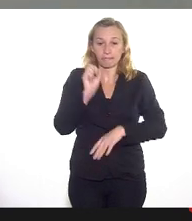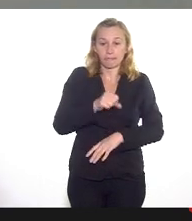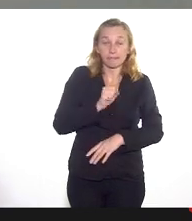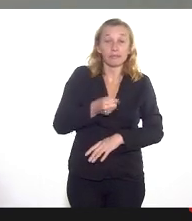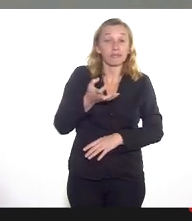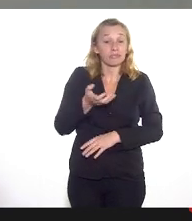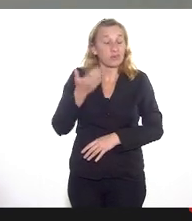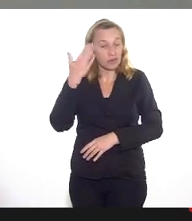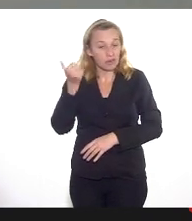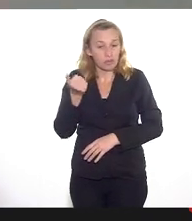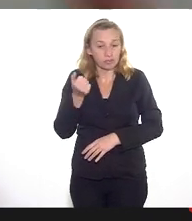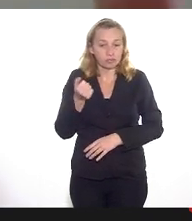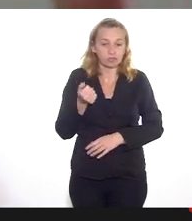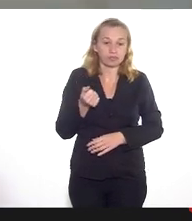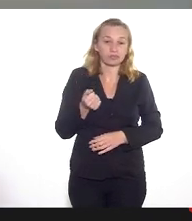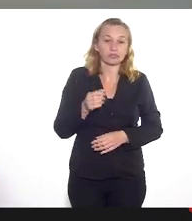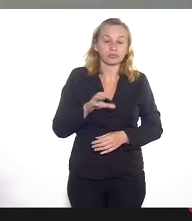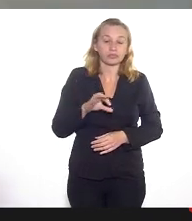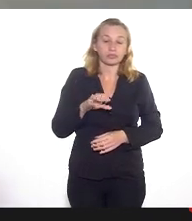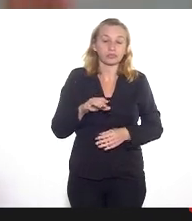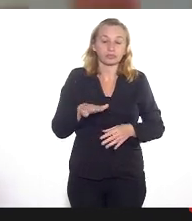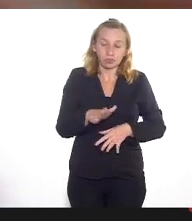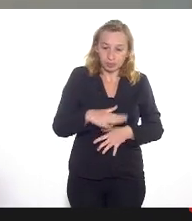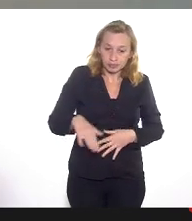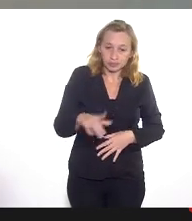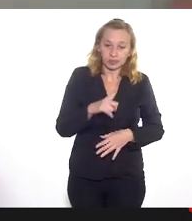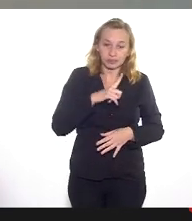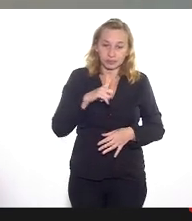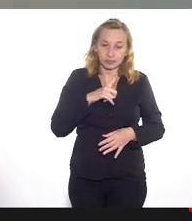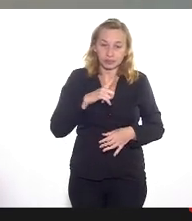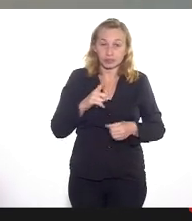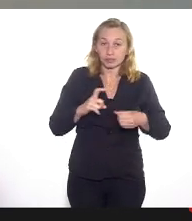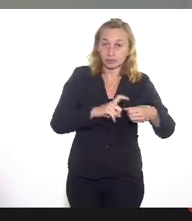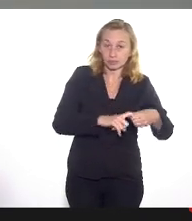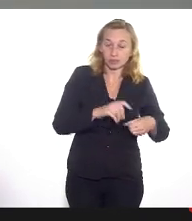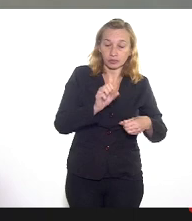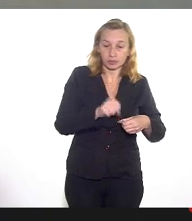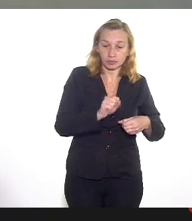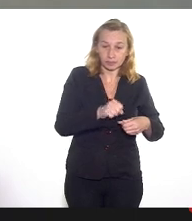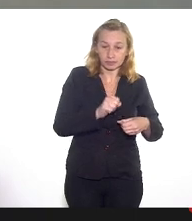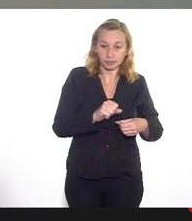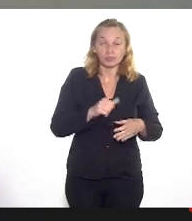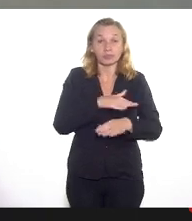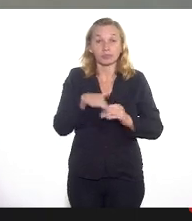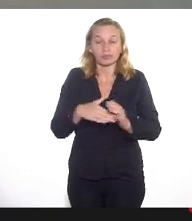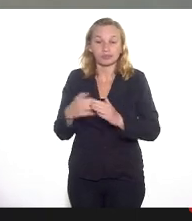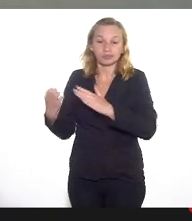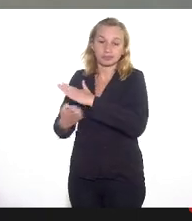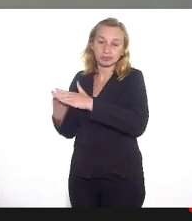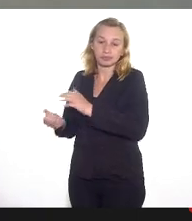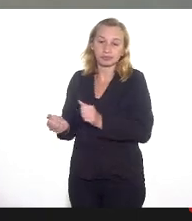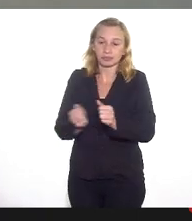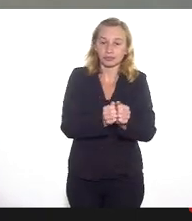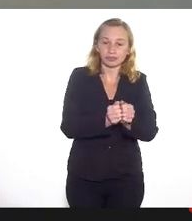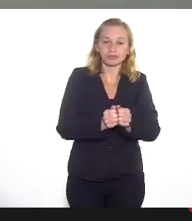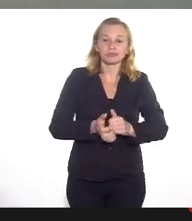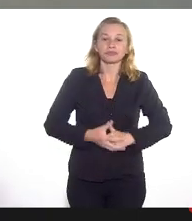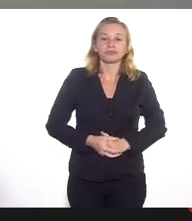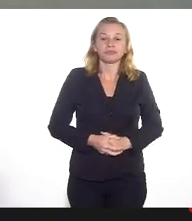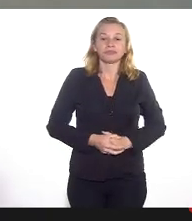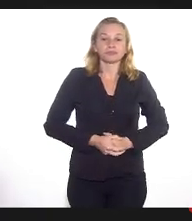porque aparentemente o campo que pode ter realizado isso é um campo que tem consórcio, inclusive, onde todas as empresas aqui participam.